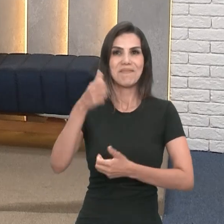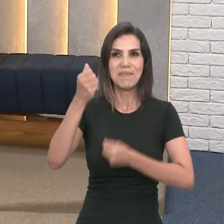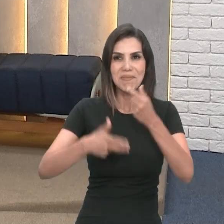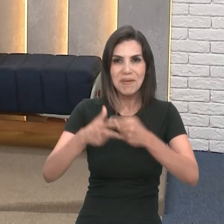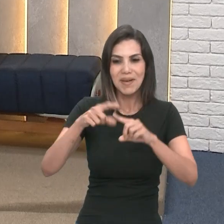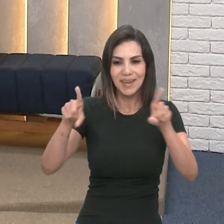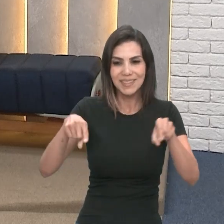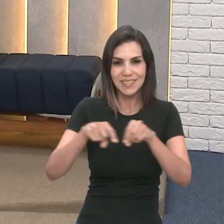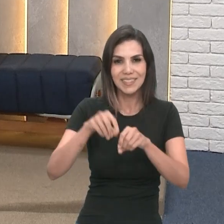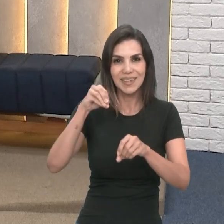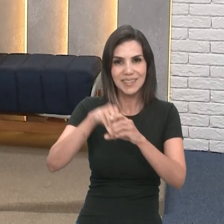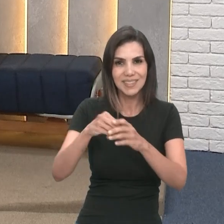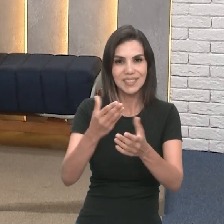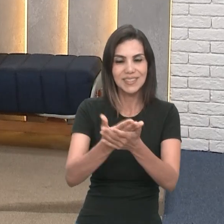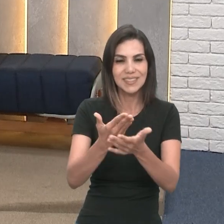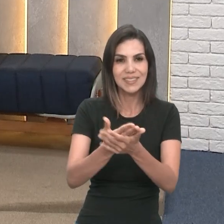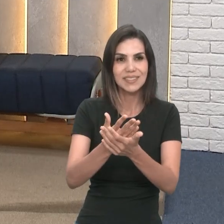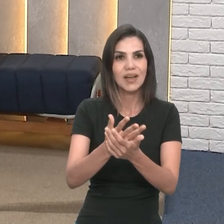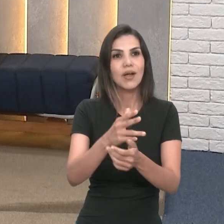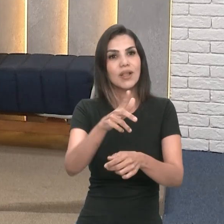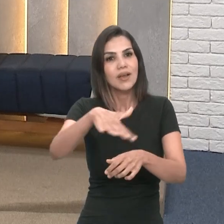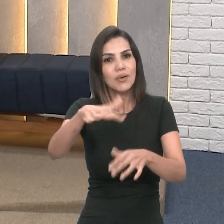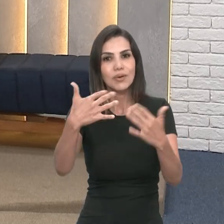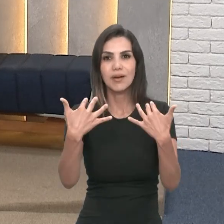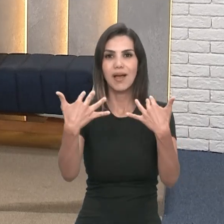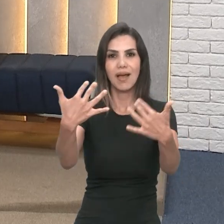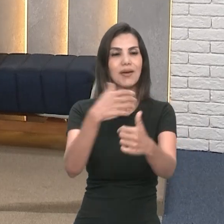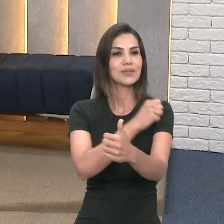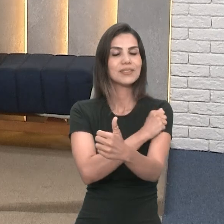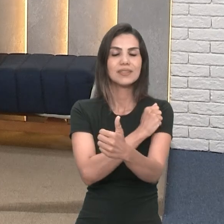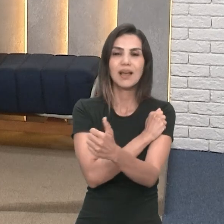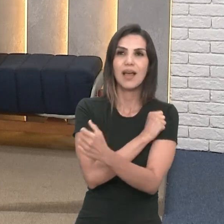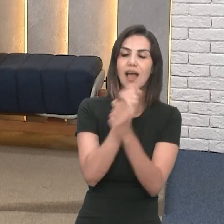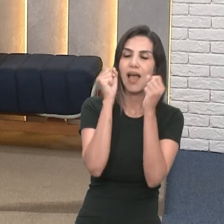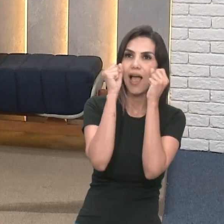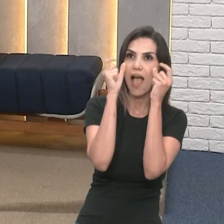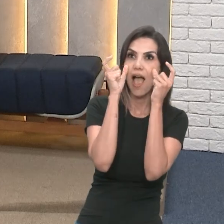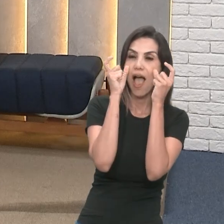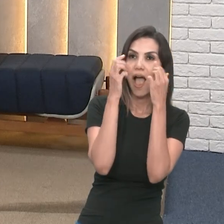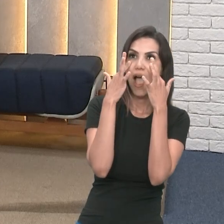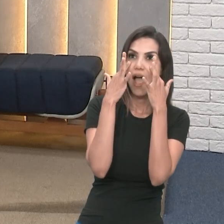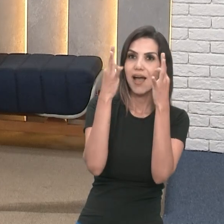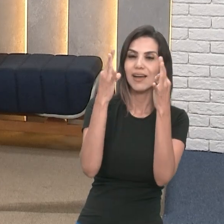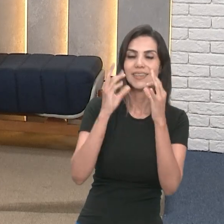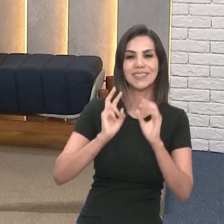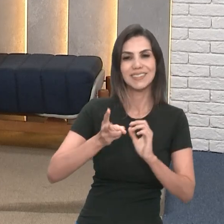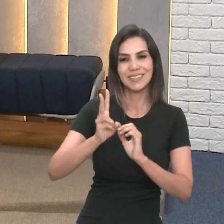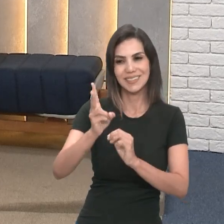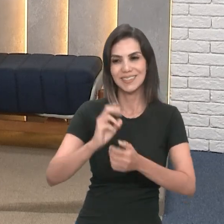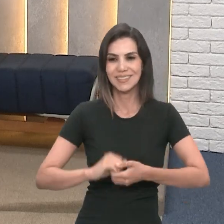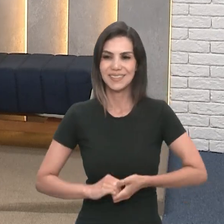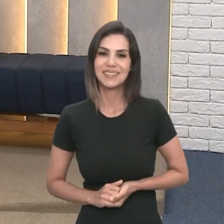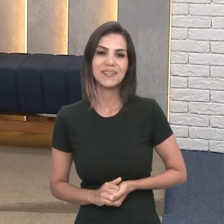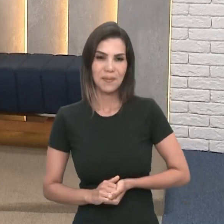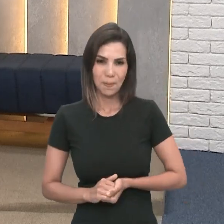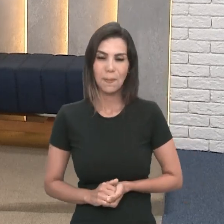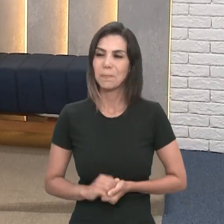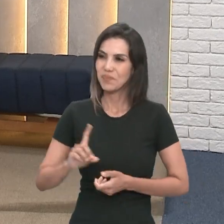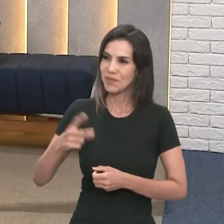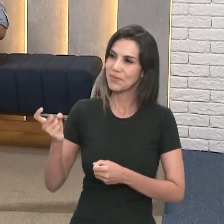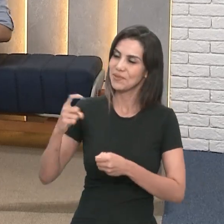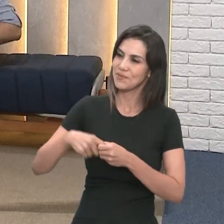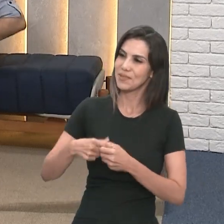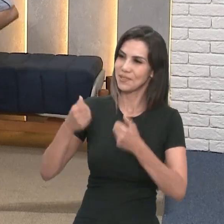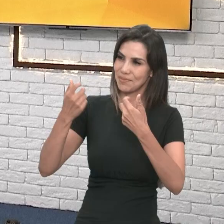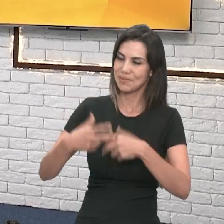surge perguntas, porque o sono é fascinante mesmo. A gente traz o senhor de volta a qualquer hora dessa para a gente continuar esse bate-papo. Fico à disposição. Obrigado, muito obrigado, viu?